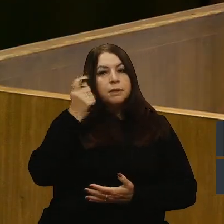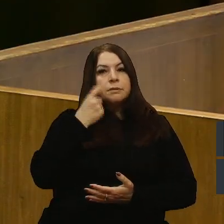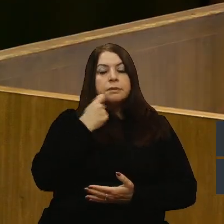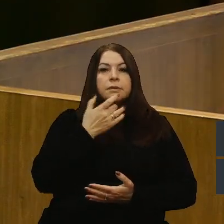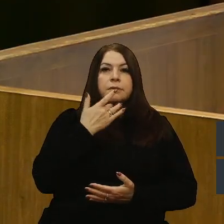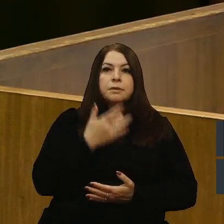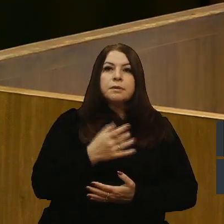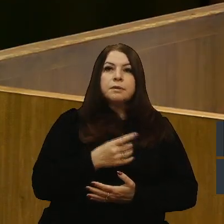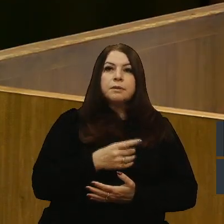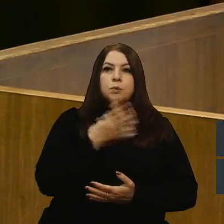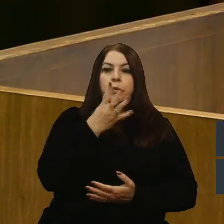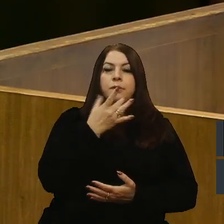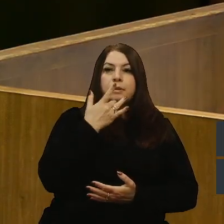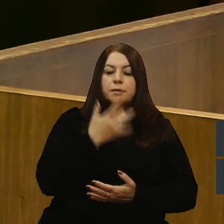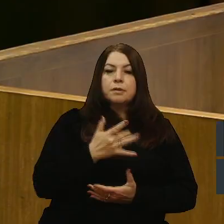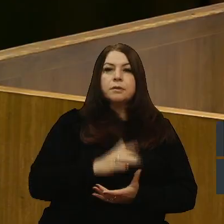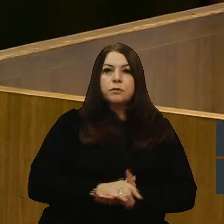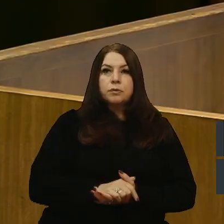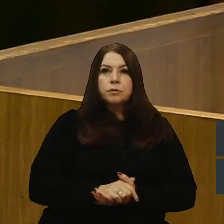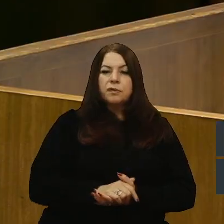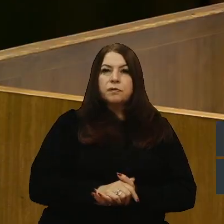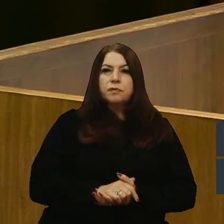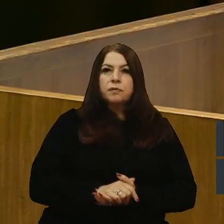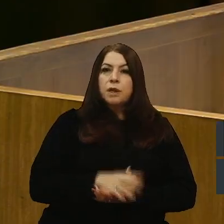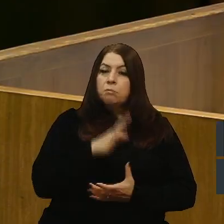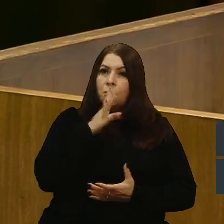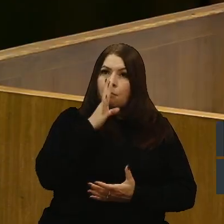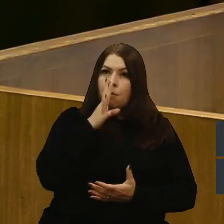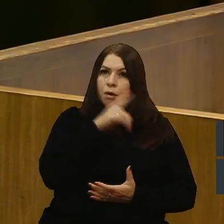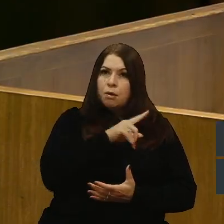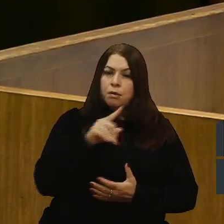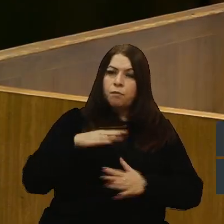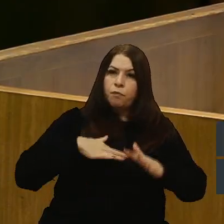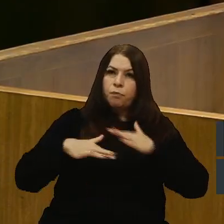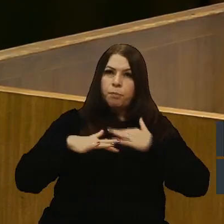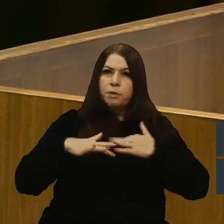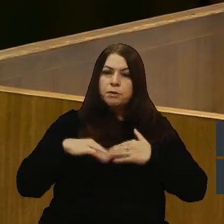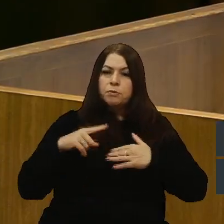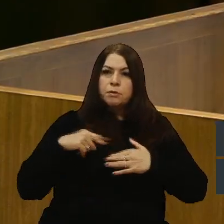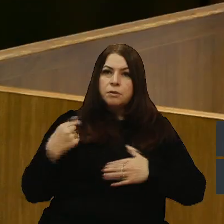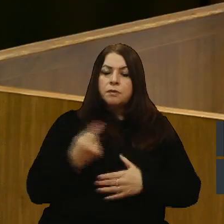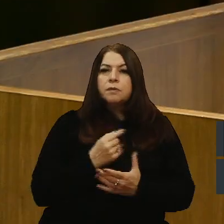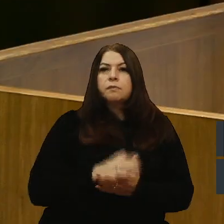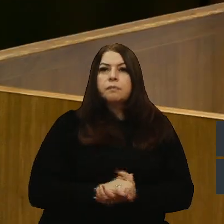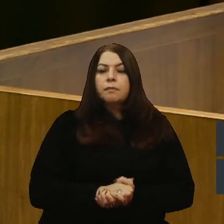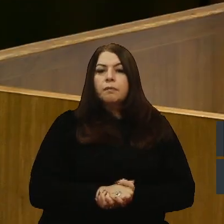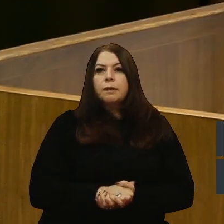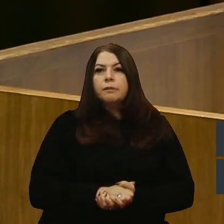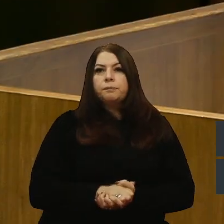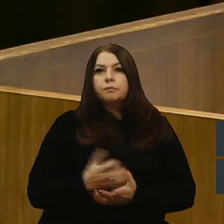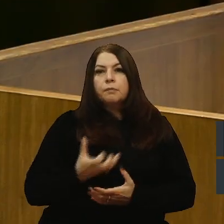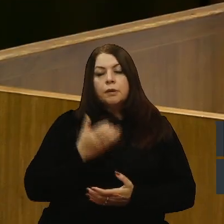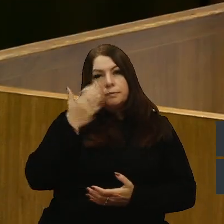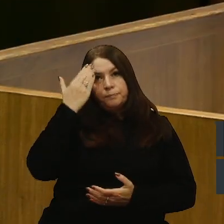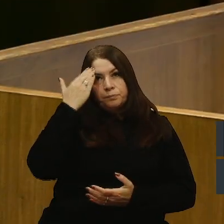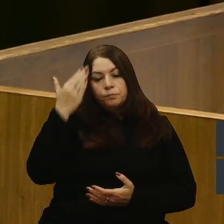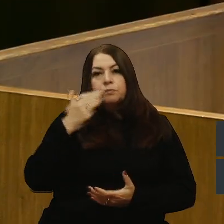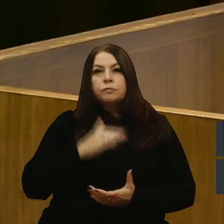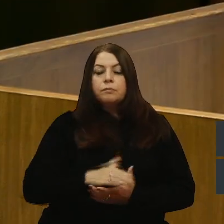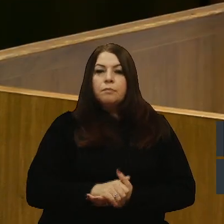né? Às 16 horas, eu até fiquei muito impressionada com a movimentação que teve. Eu quero